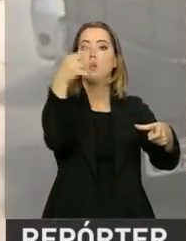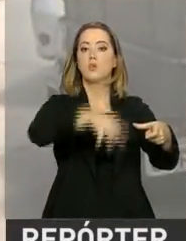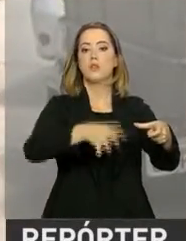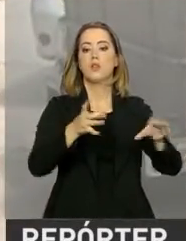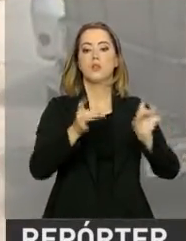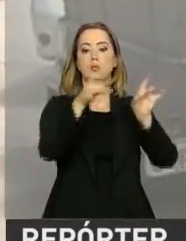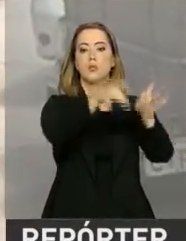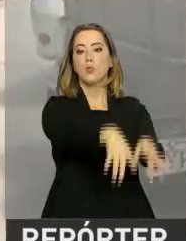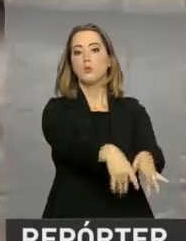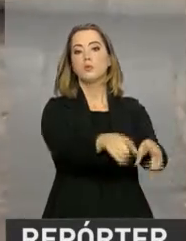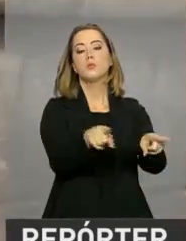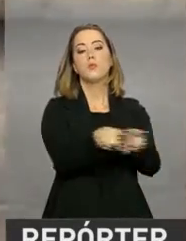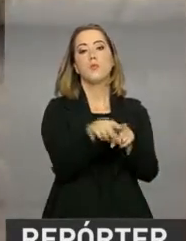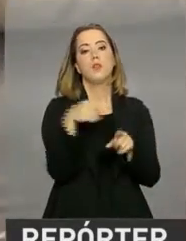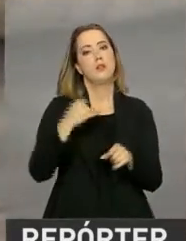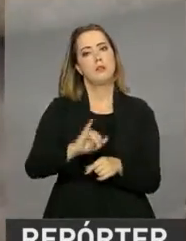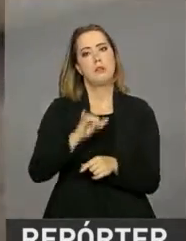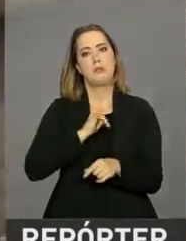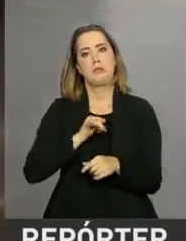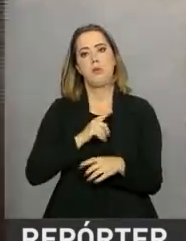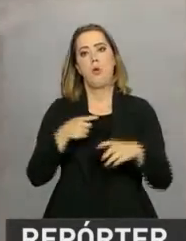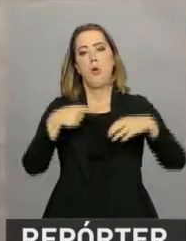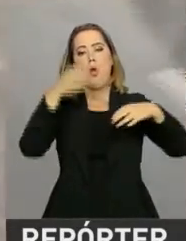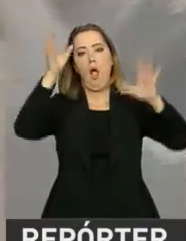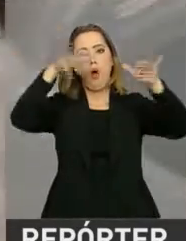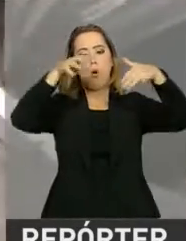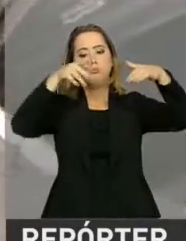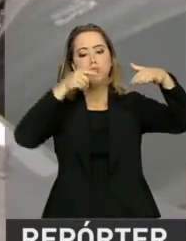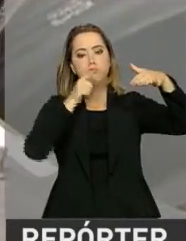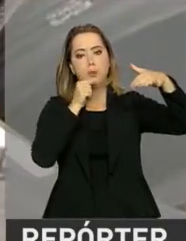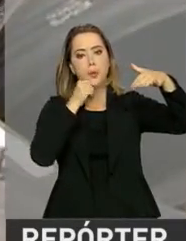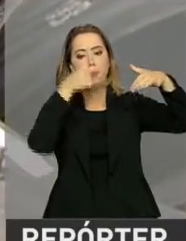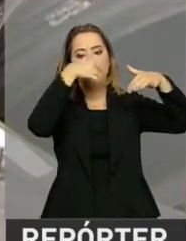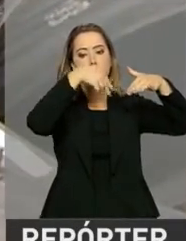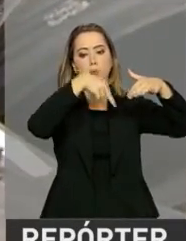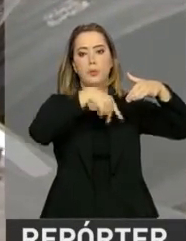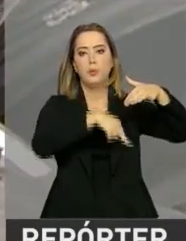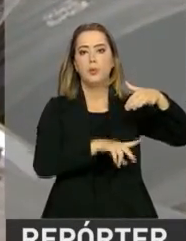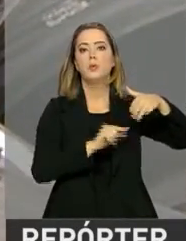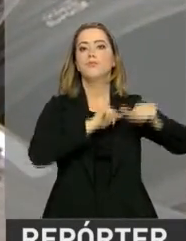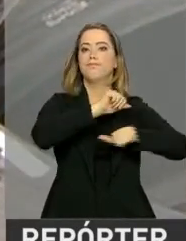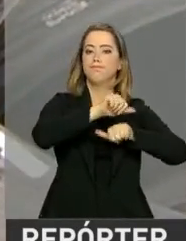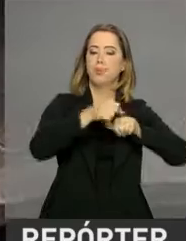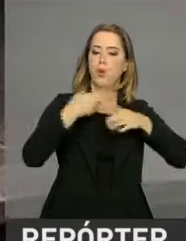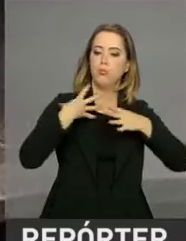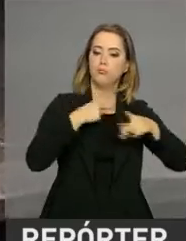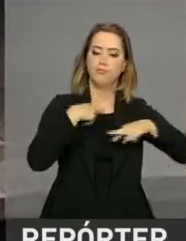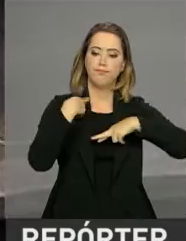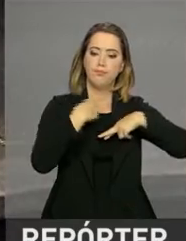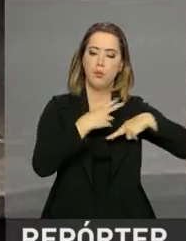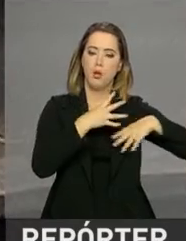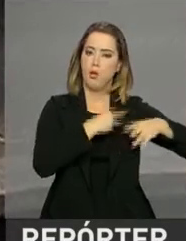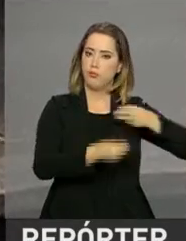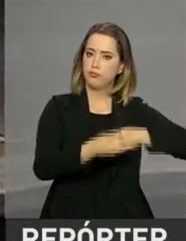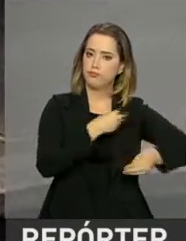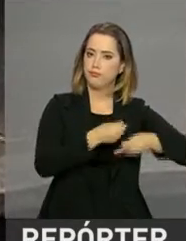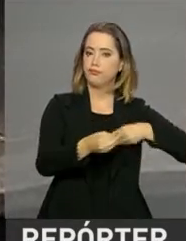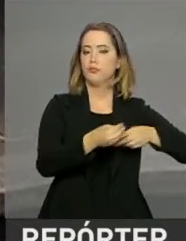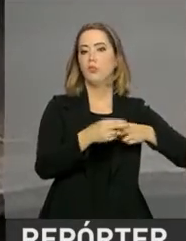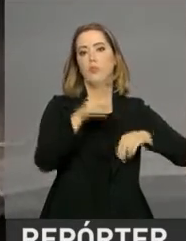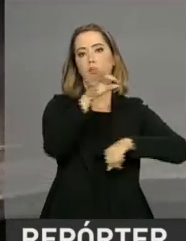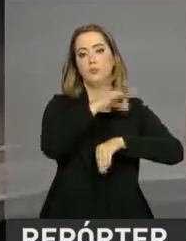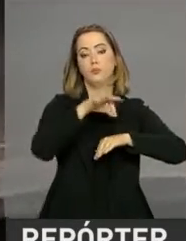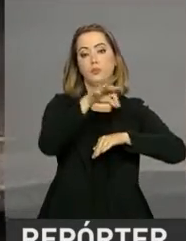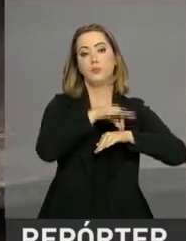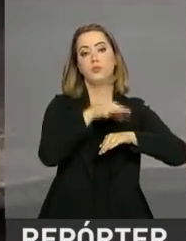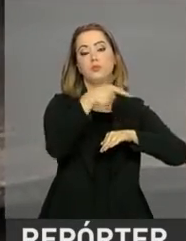de forma inadequada, acumulam água parada onde o mosquito se reproduz. Por isso, é importante que o material